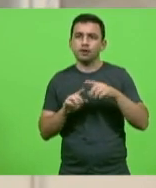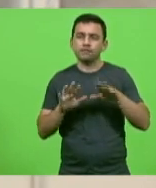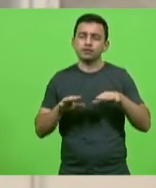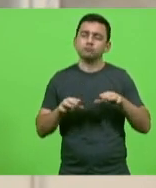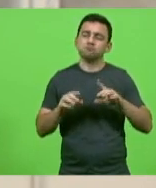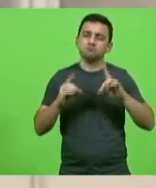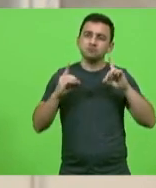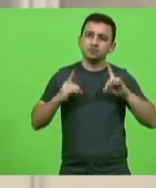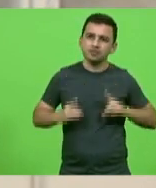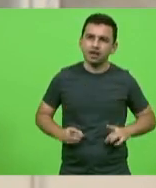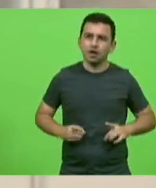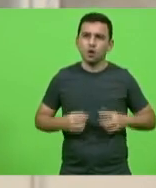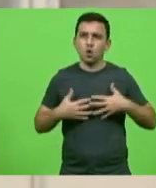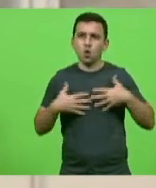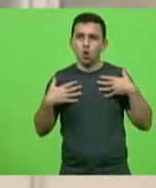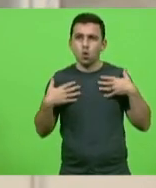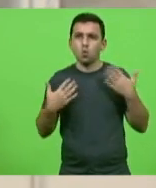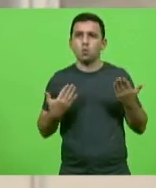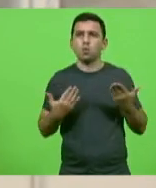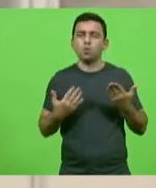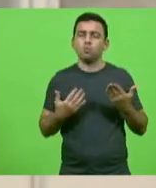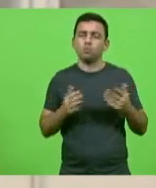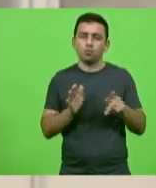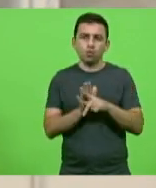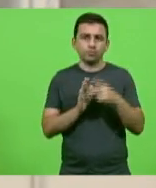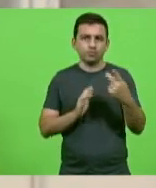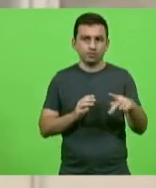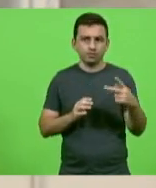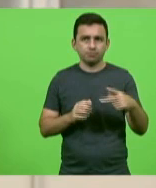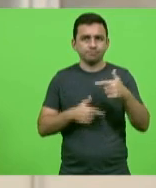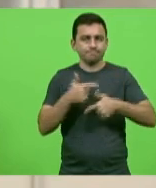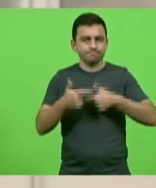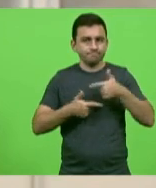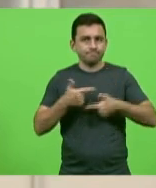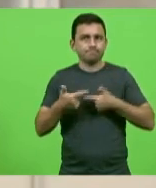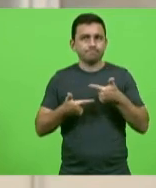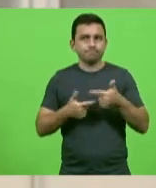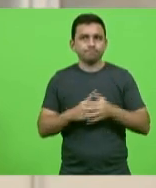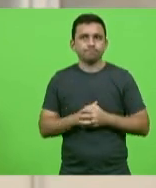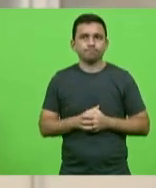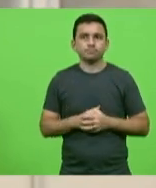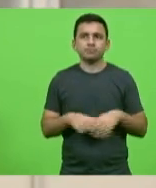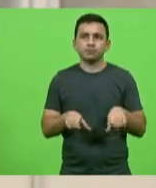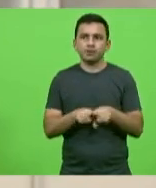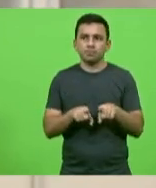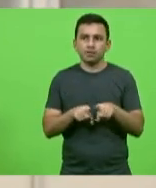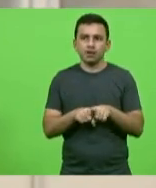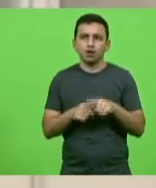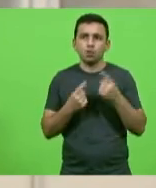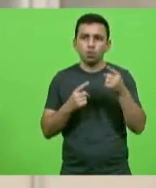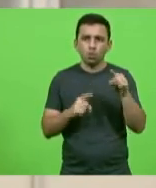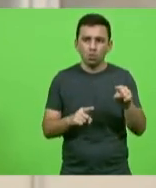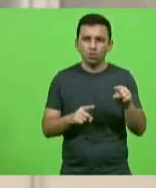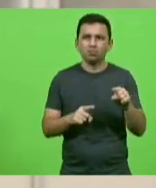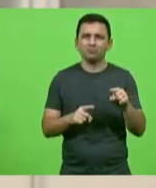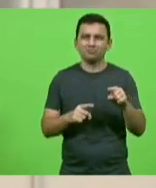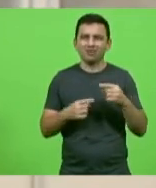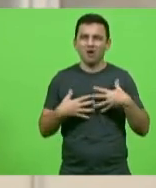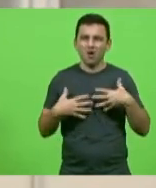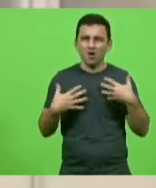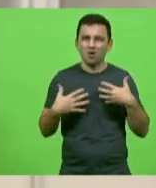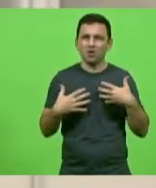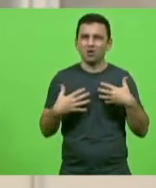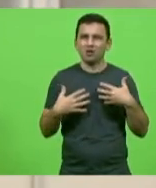o dignidade honra e o depois do do carro A Ofensa à dignidade a honra e ao decoro